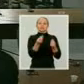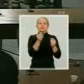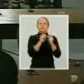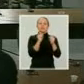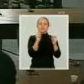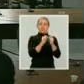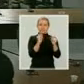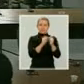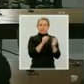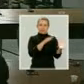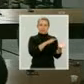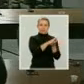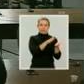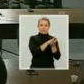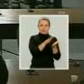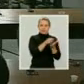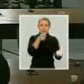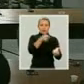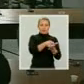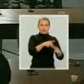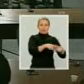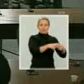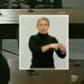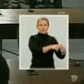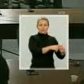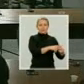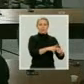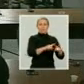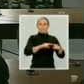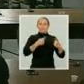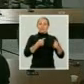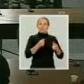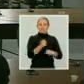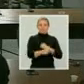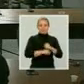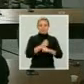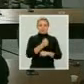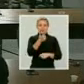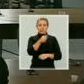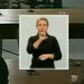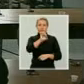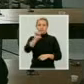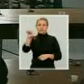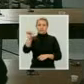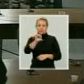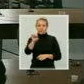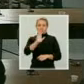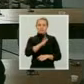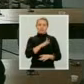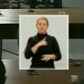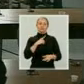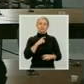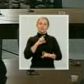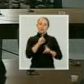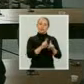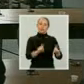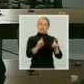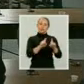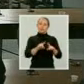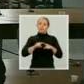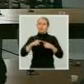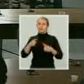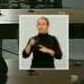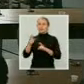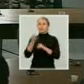equipamento de impressão. O que aconteceu? Em 1999, o Instituto tinha computador, mas os estados,